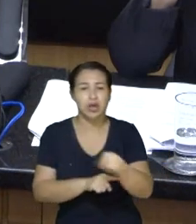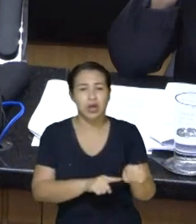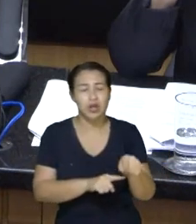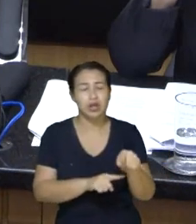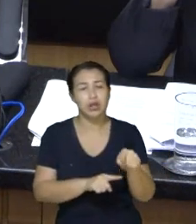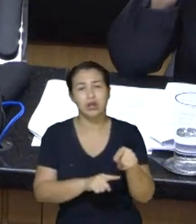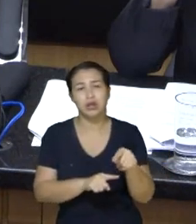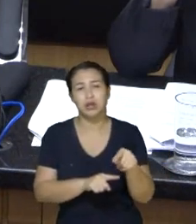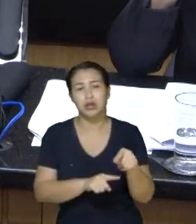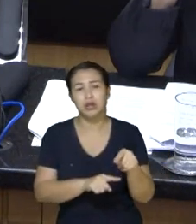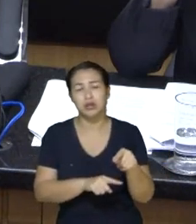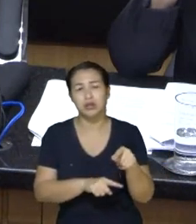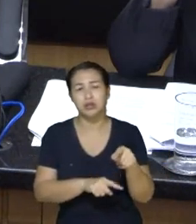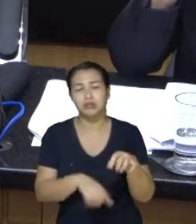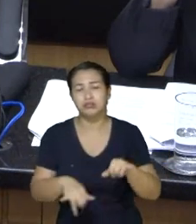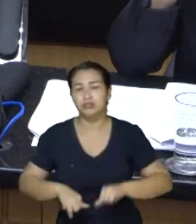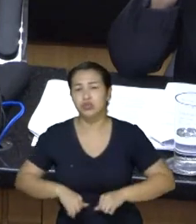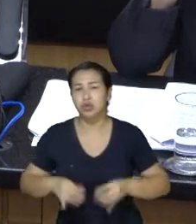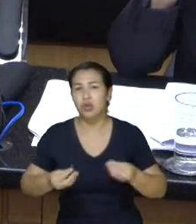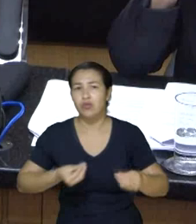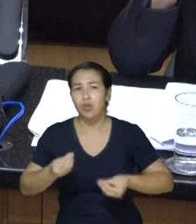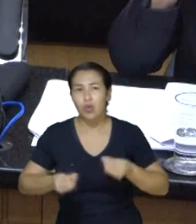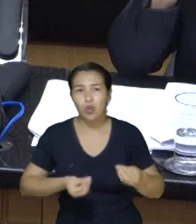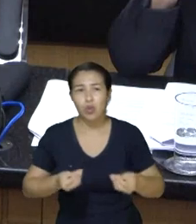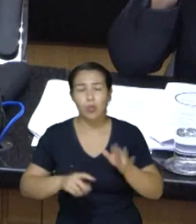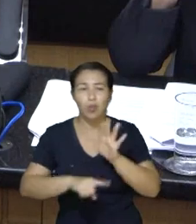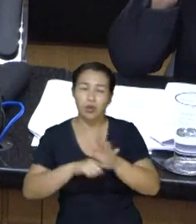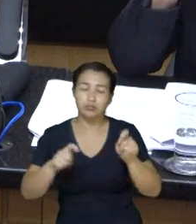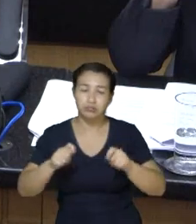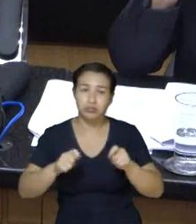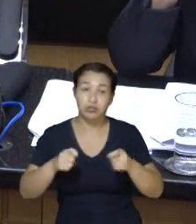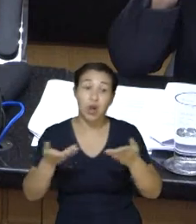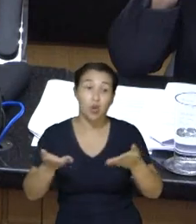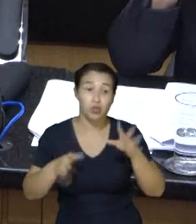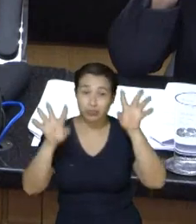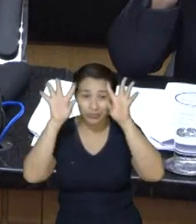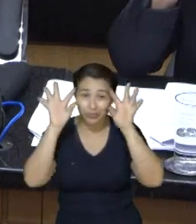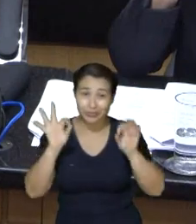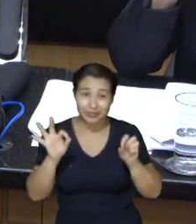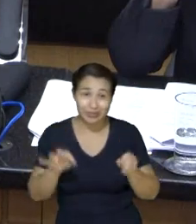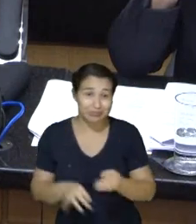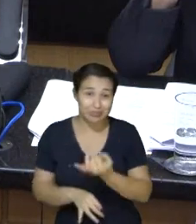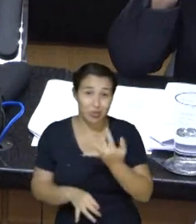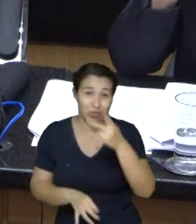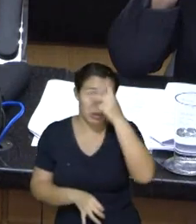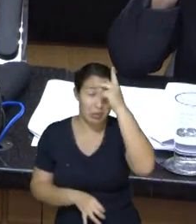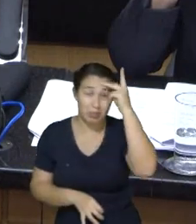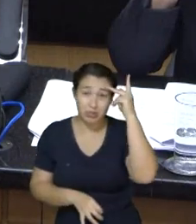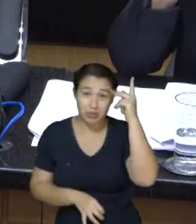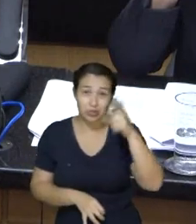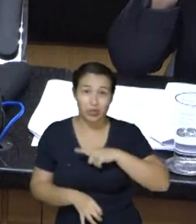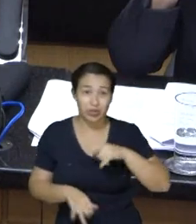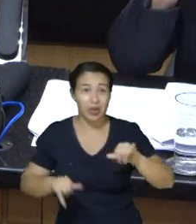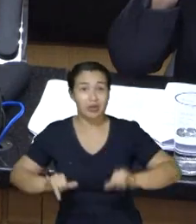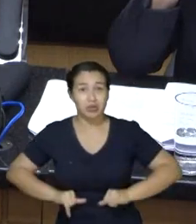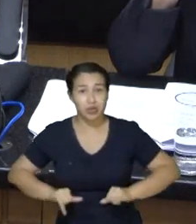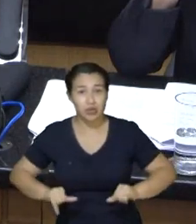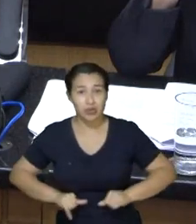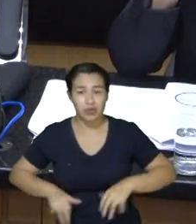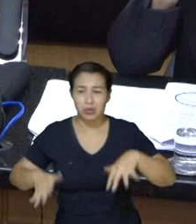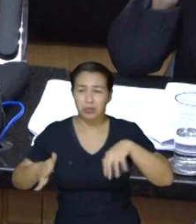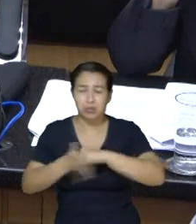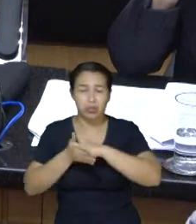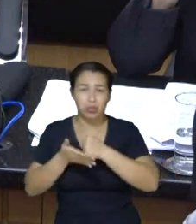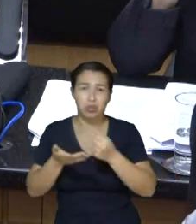assistencial para as vítimas e também para seus familiares, que hoje, infelizmente, ninguém sabe quantas pessoas sofrendo consequências de acidentes ou até